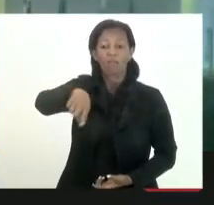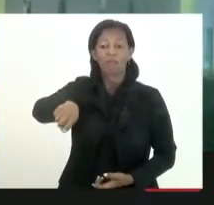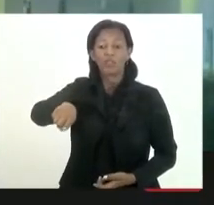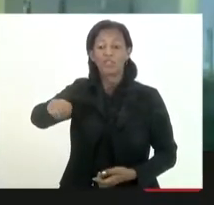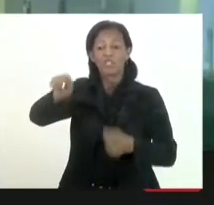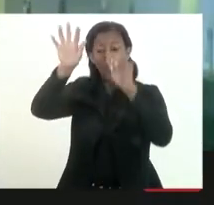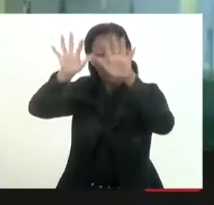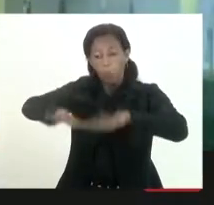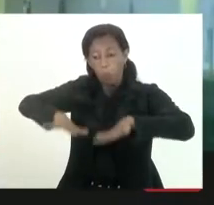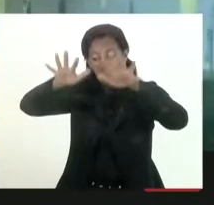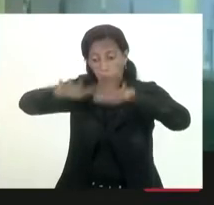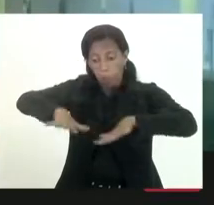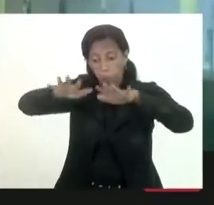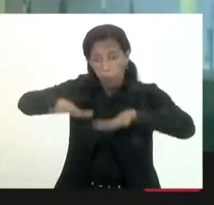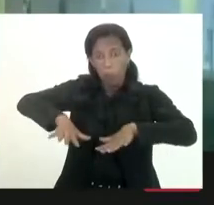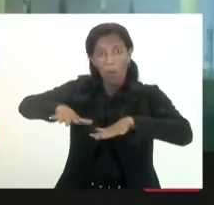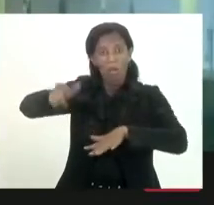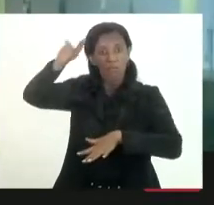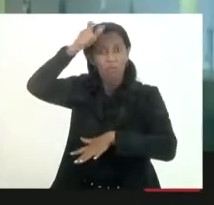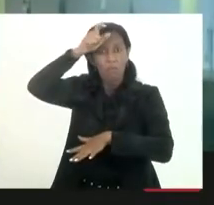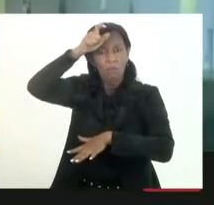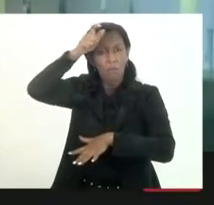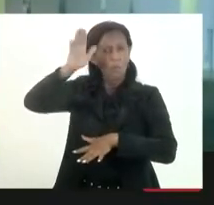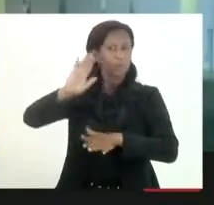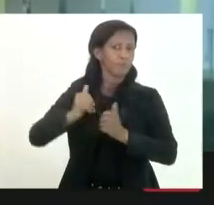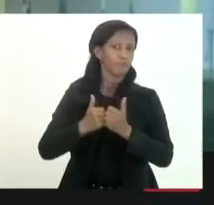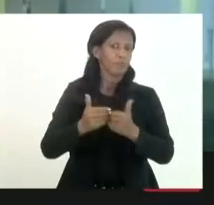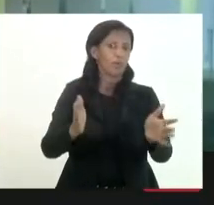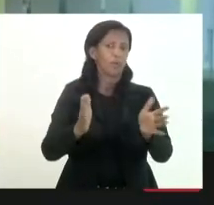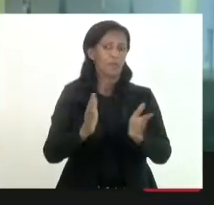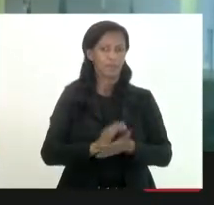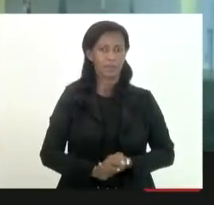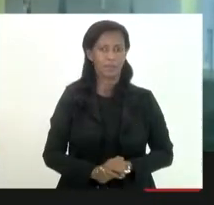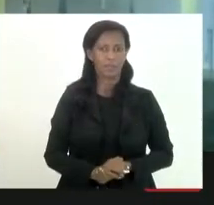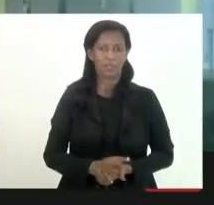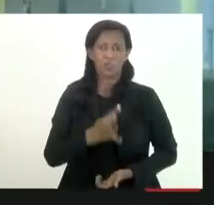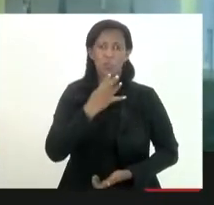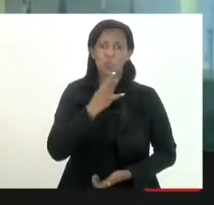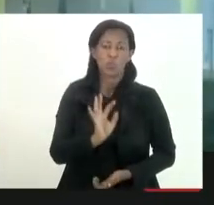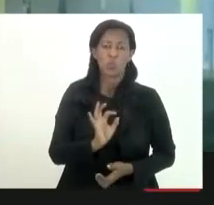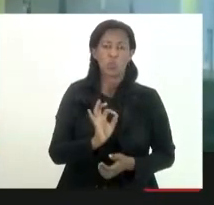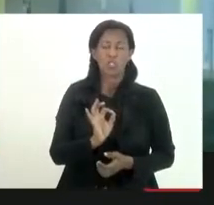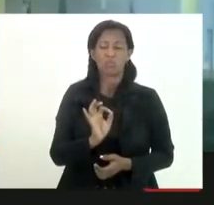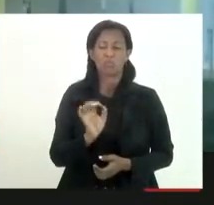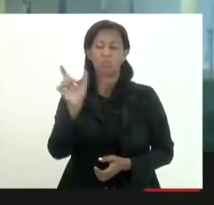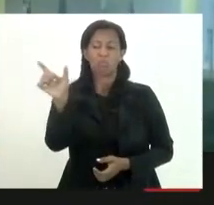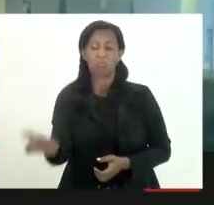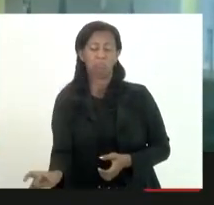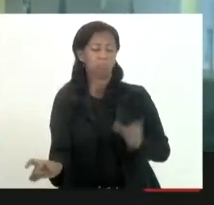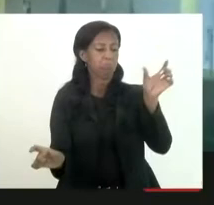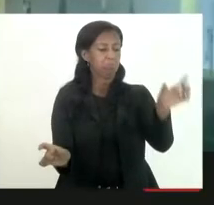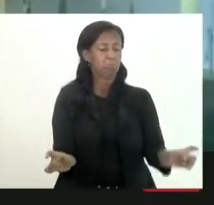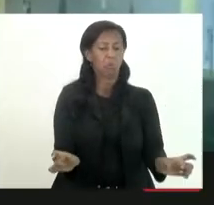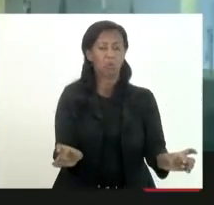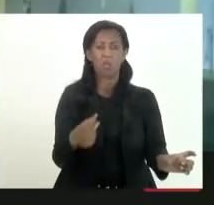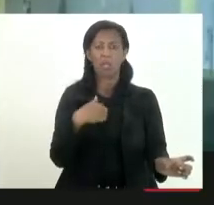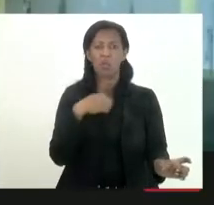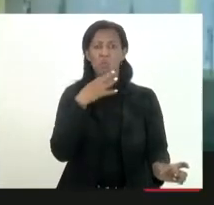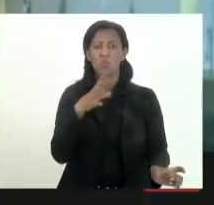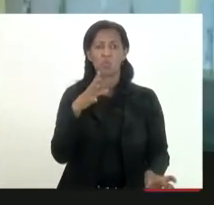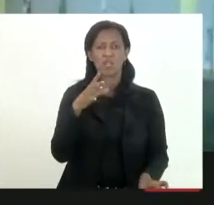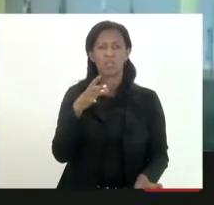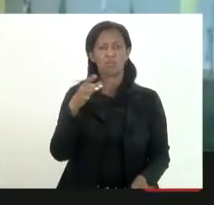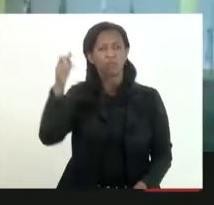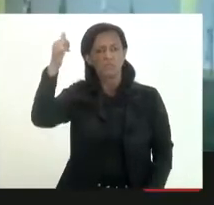demônio, o diabo, já começa daí, porque eu não conheço nenhum nem outro, eu não conheço demônio, eu não